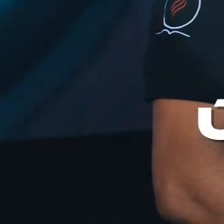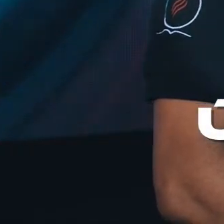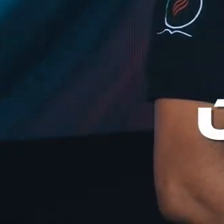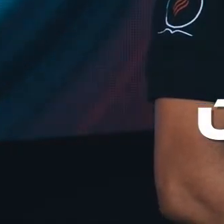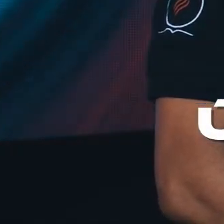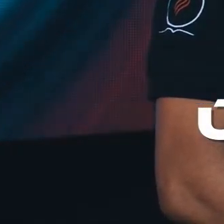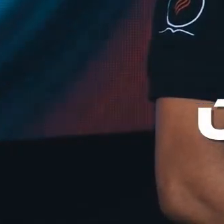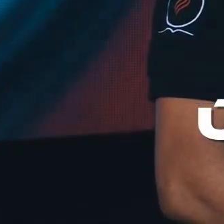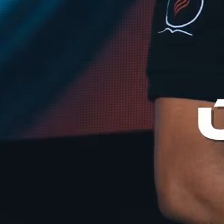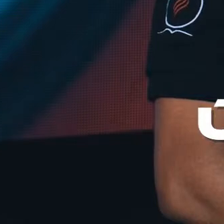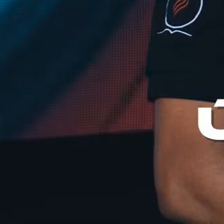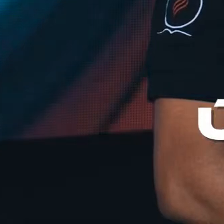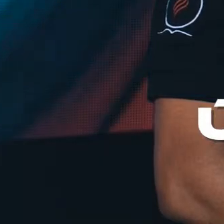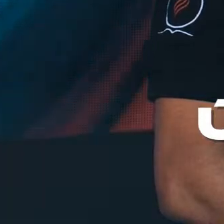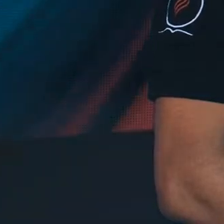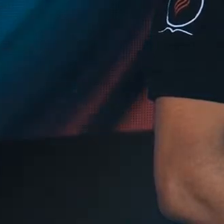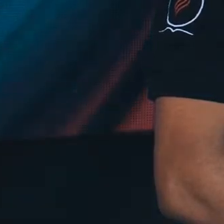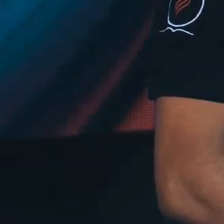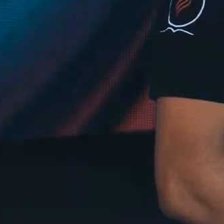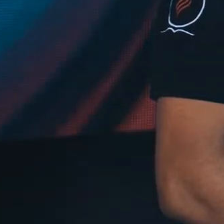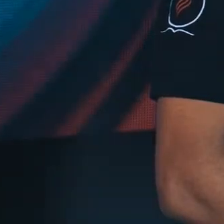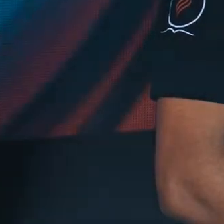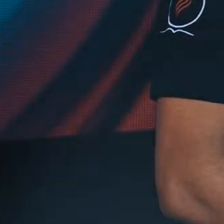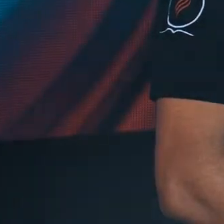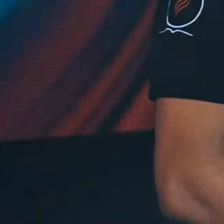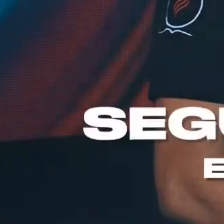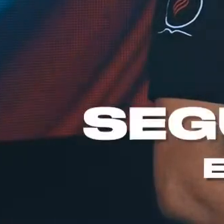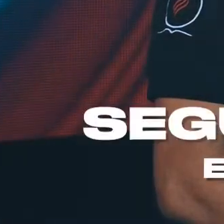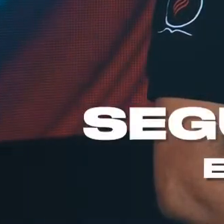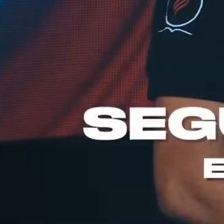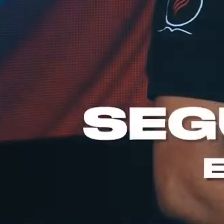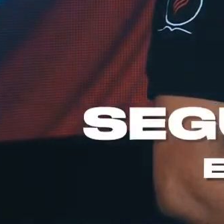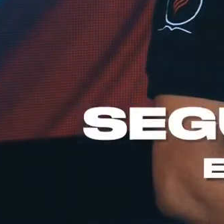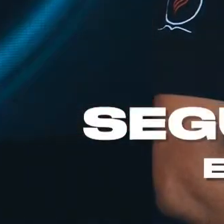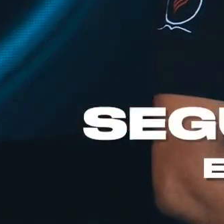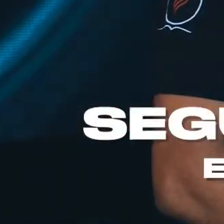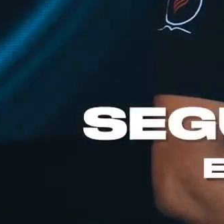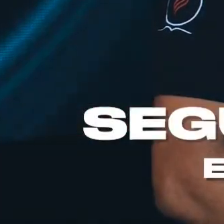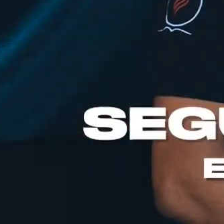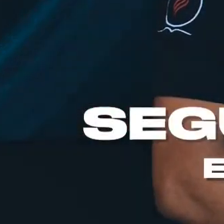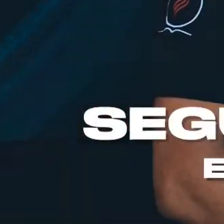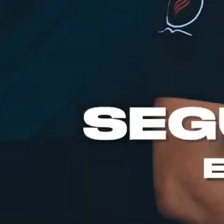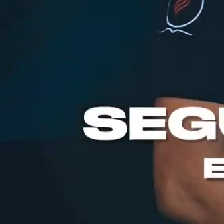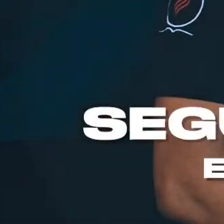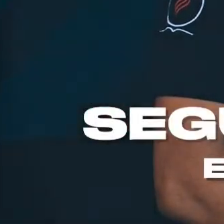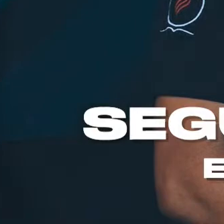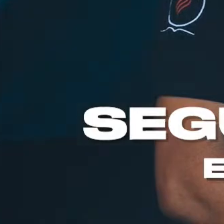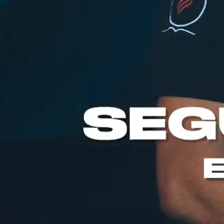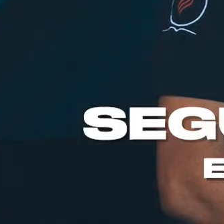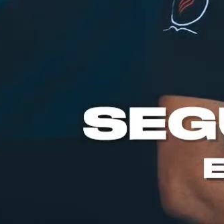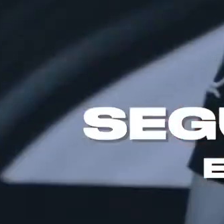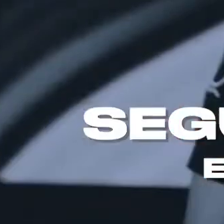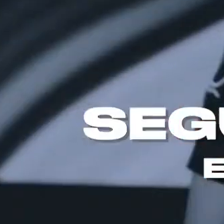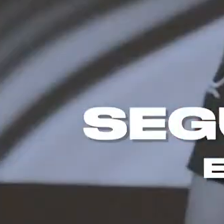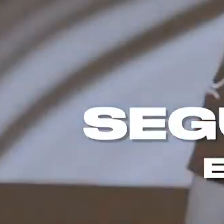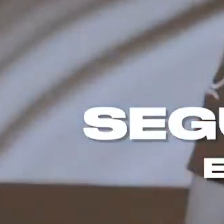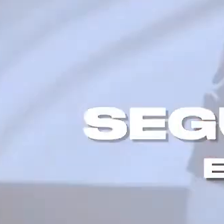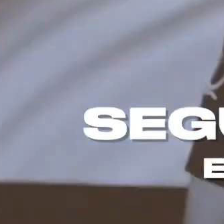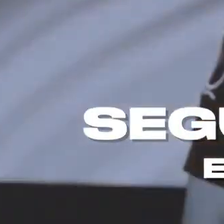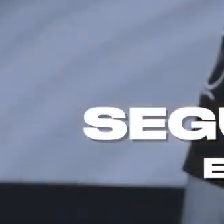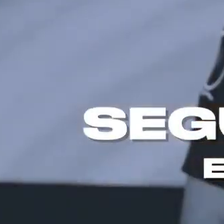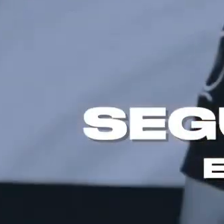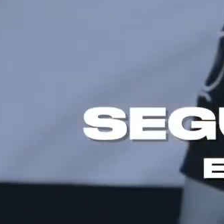a você mamãe. E temos também o encontro dos casais vitoriosos,